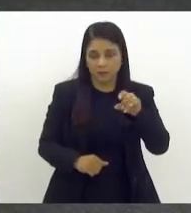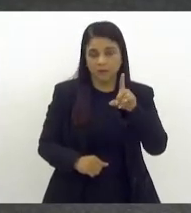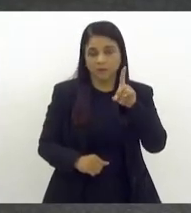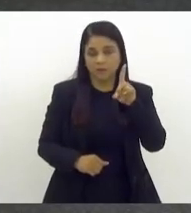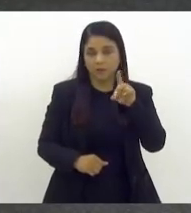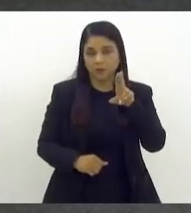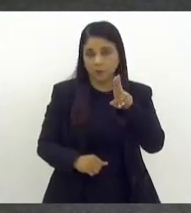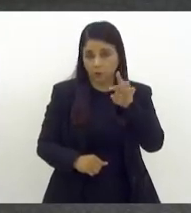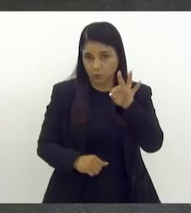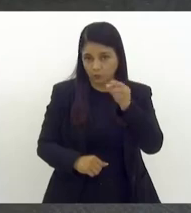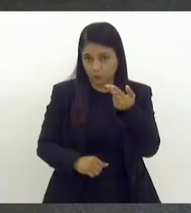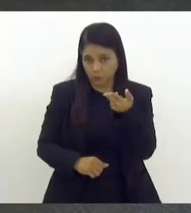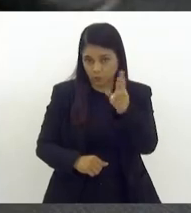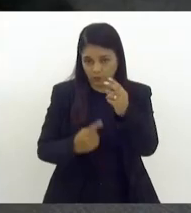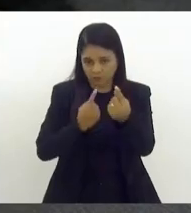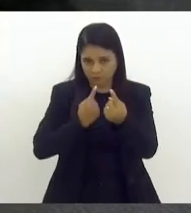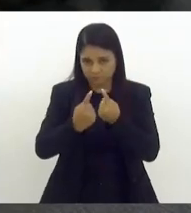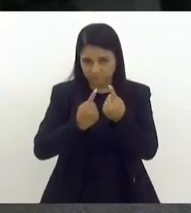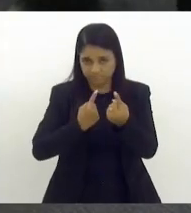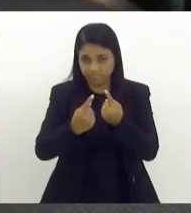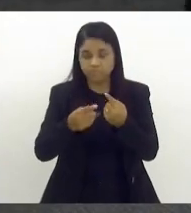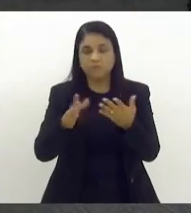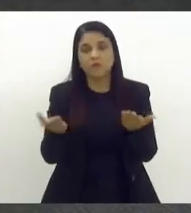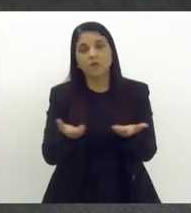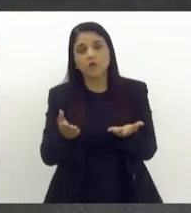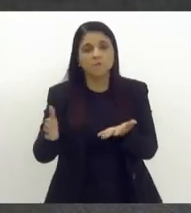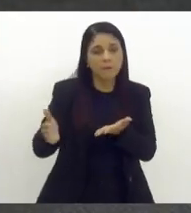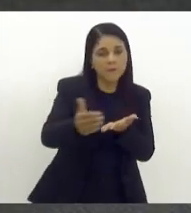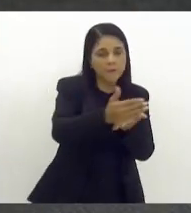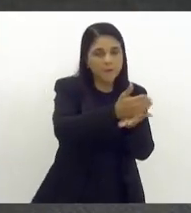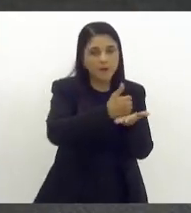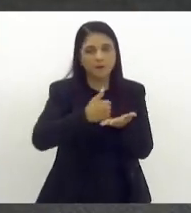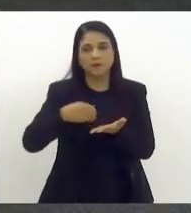Ju, hoje, segundo os dados aí do IBGE,